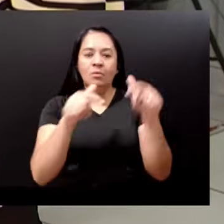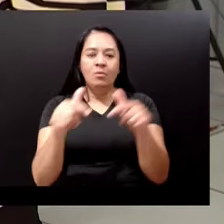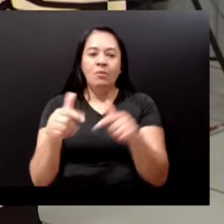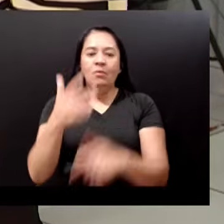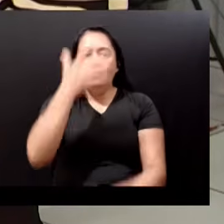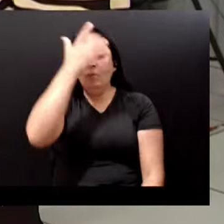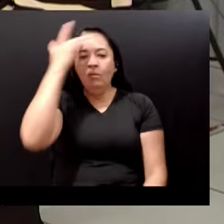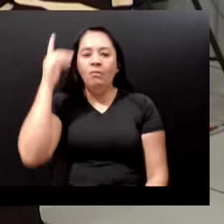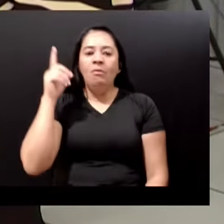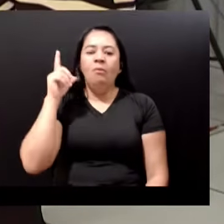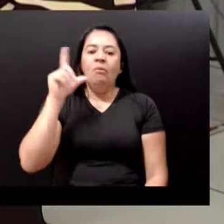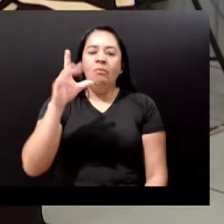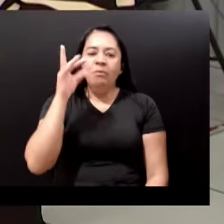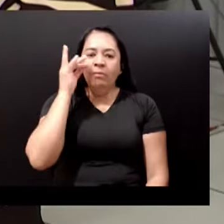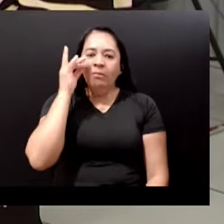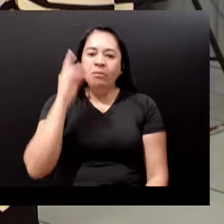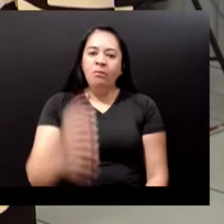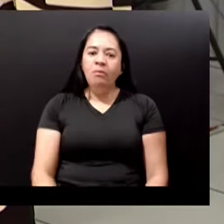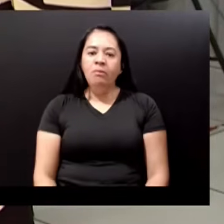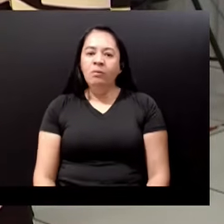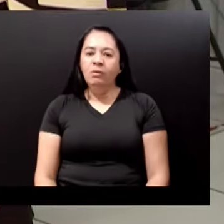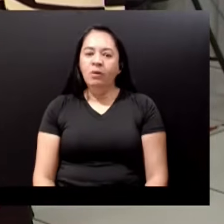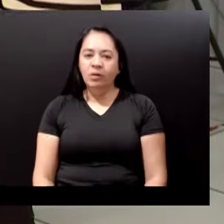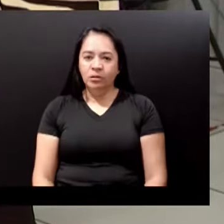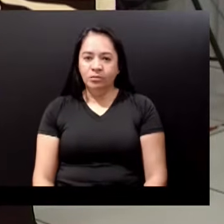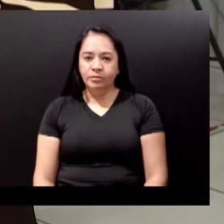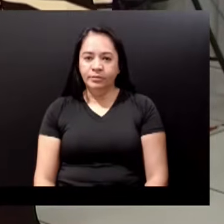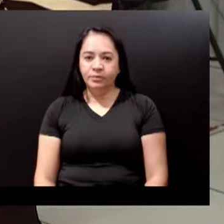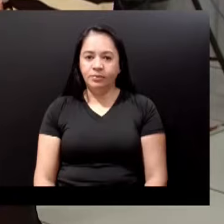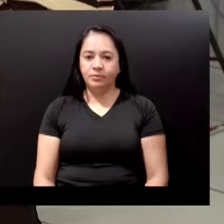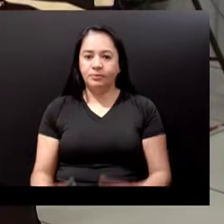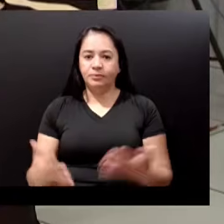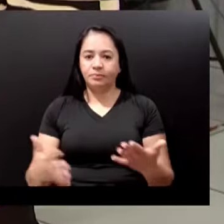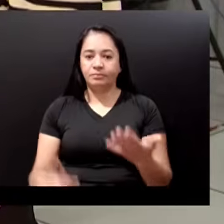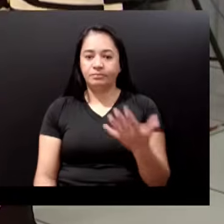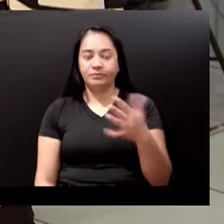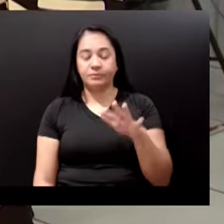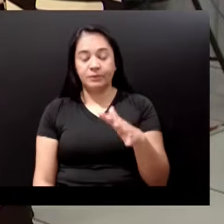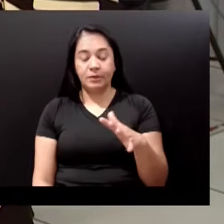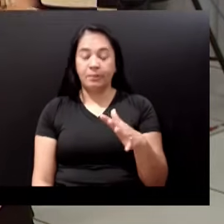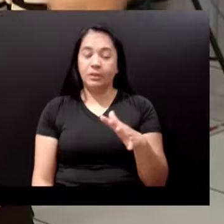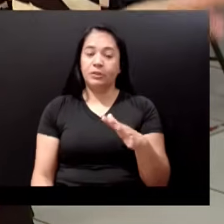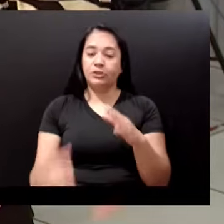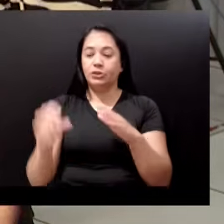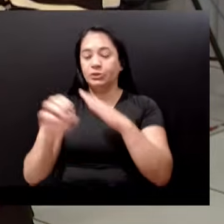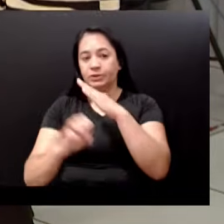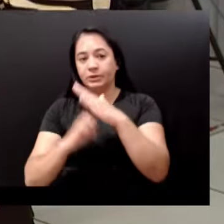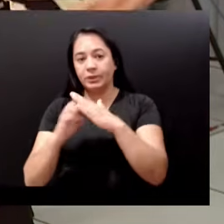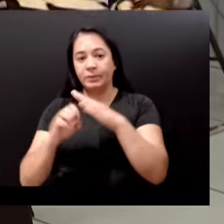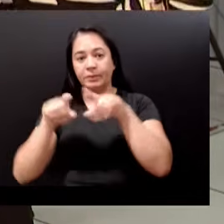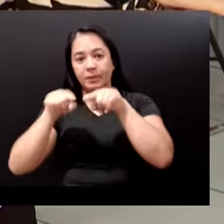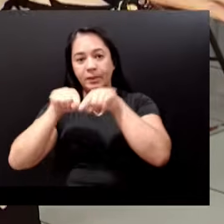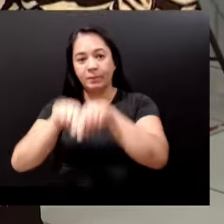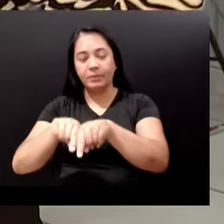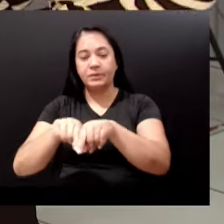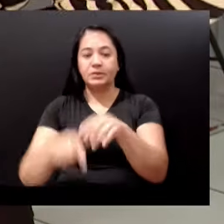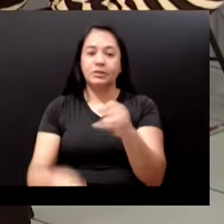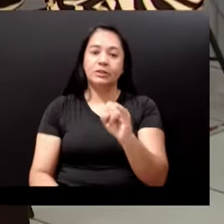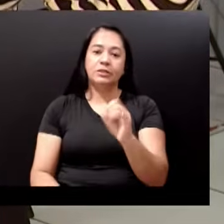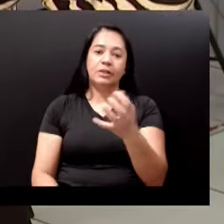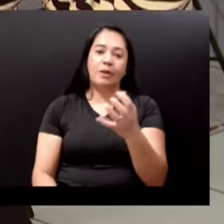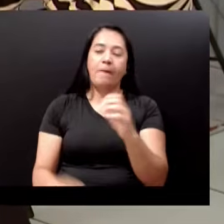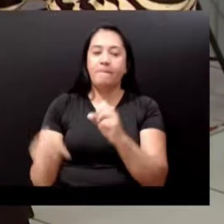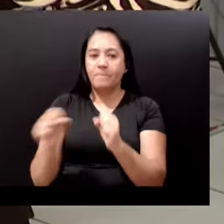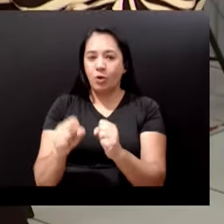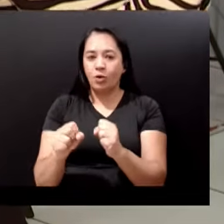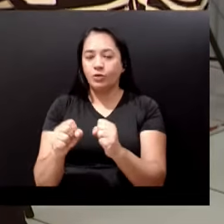presencialmente também? Então, depende do parceiro, né? Se elas quiserem fazer inscrição, elas podem vir aqui ter apoio